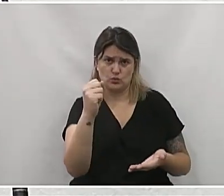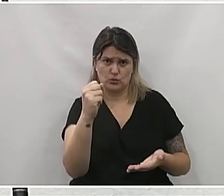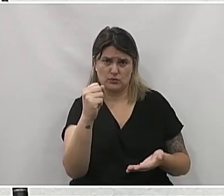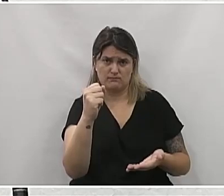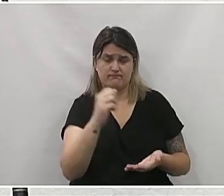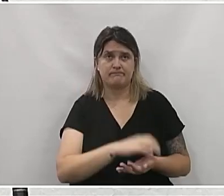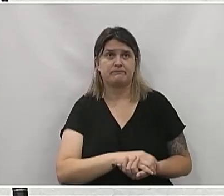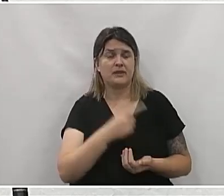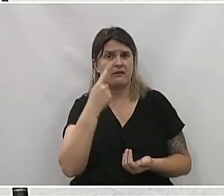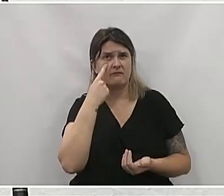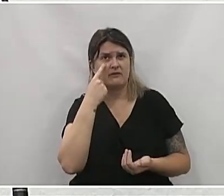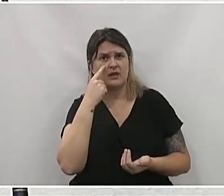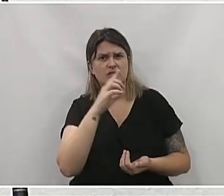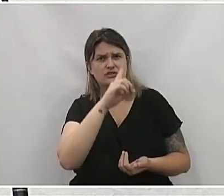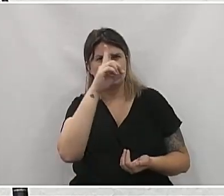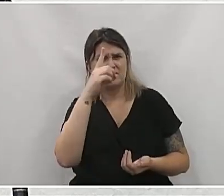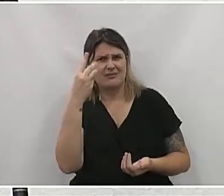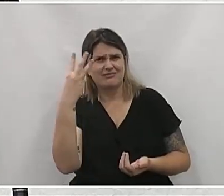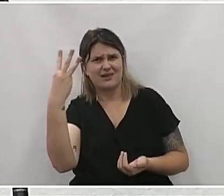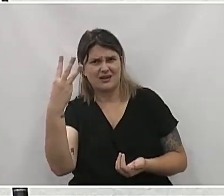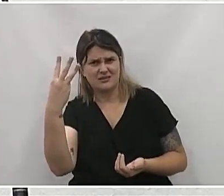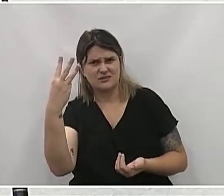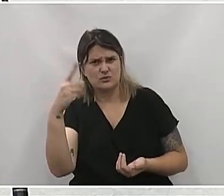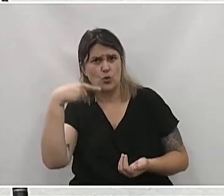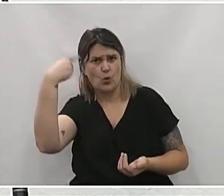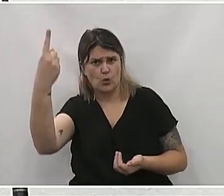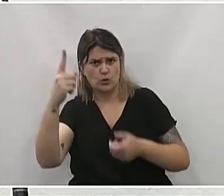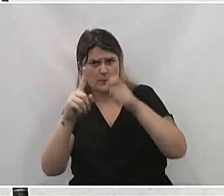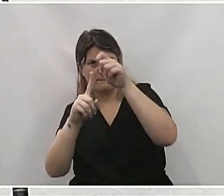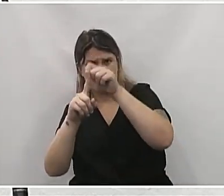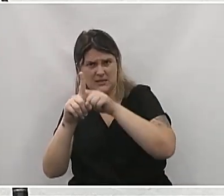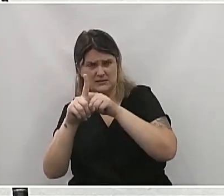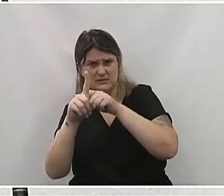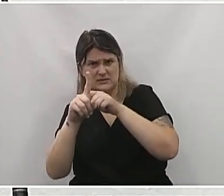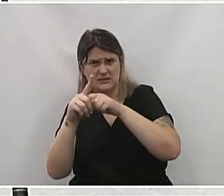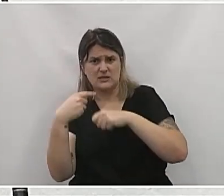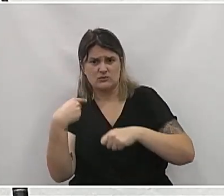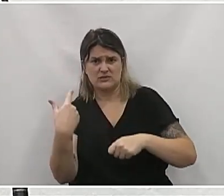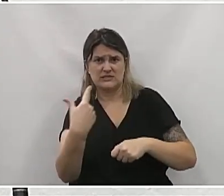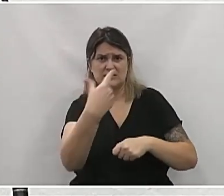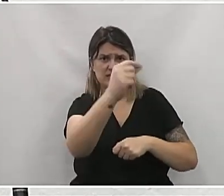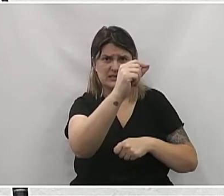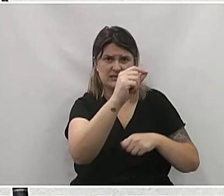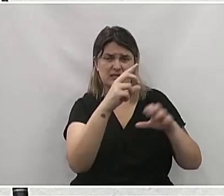E engraçado que no dia 3, na saída da Câmara,